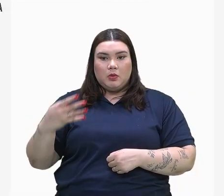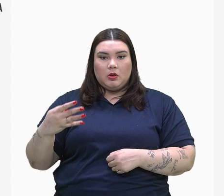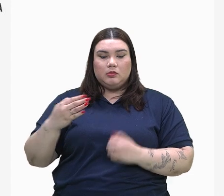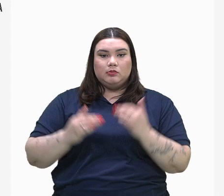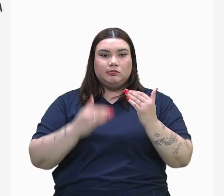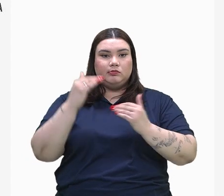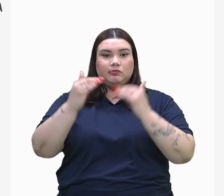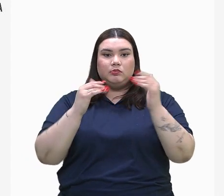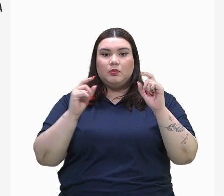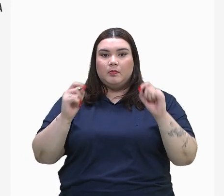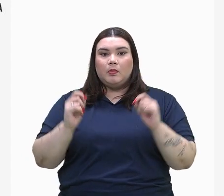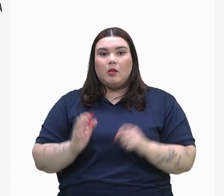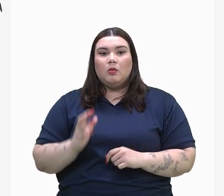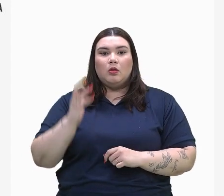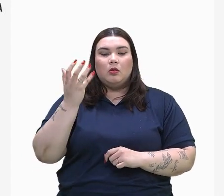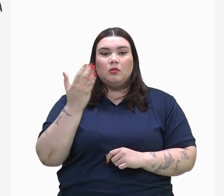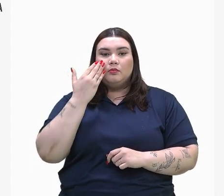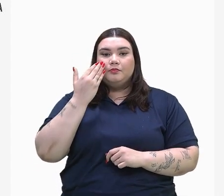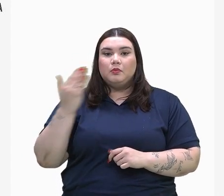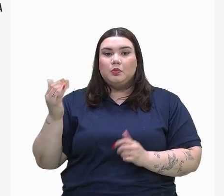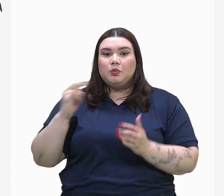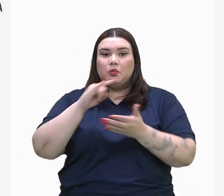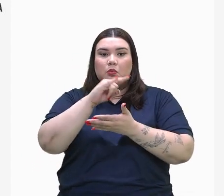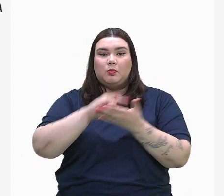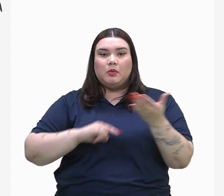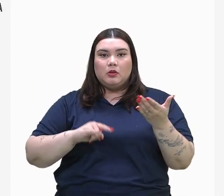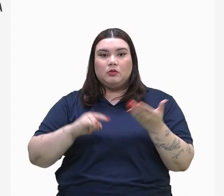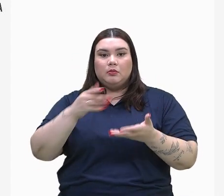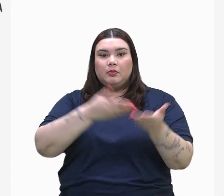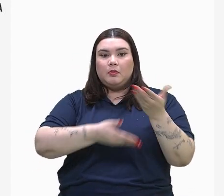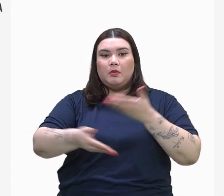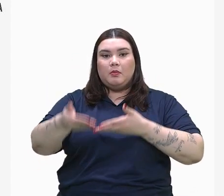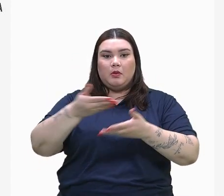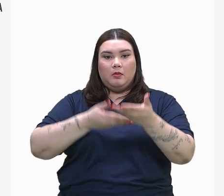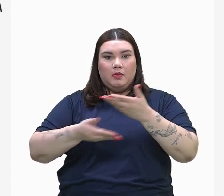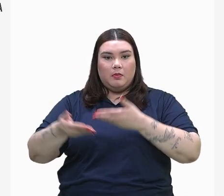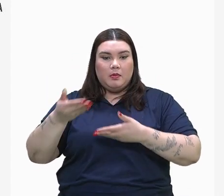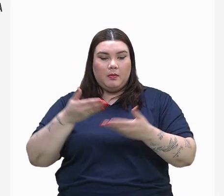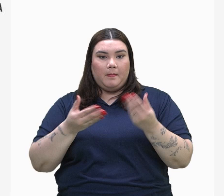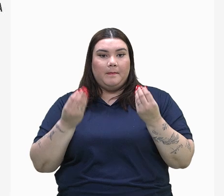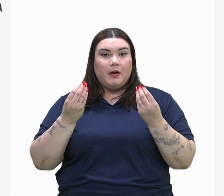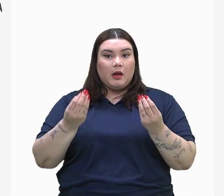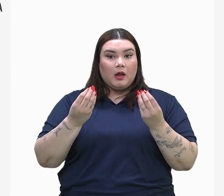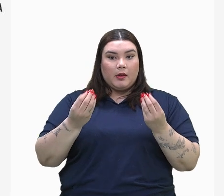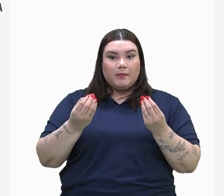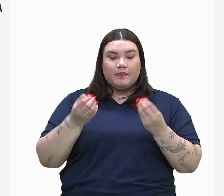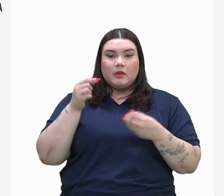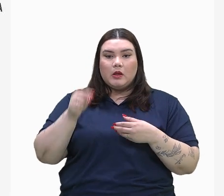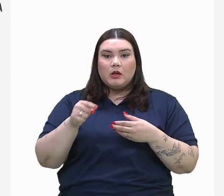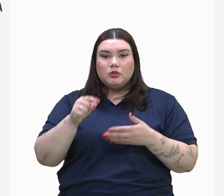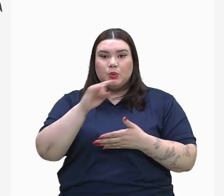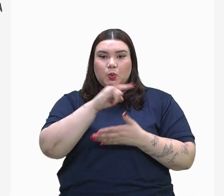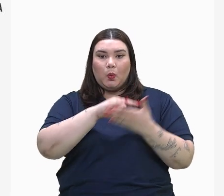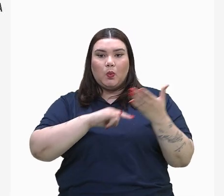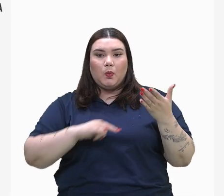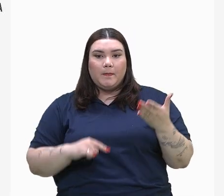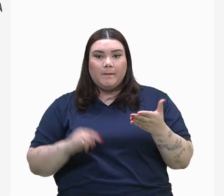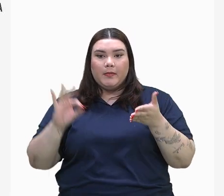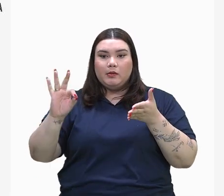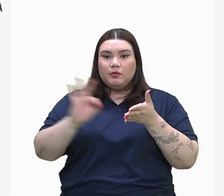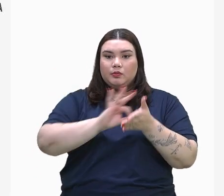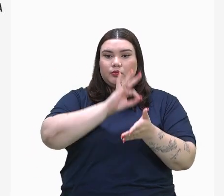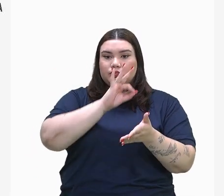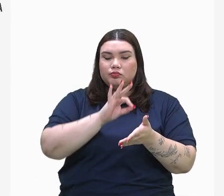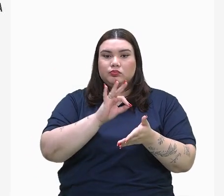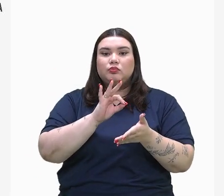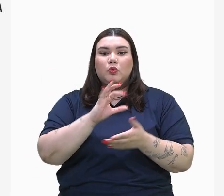desenvolvimento? Vai ocorrer o quê? O acordo de cooperação. E esse acordo aí de cooperação